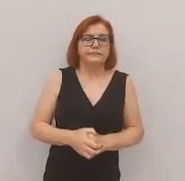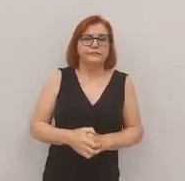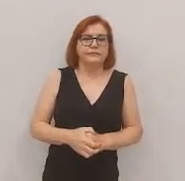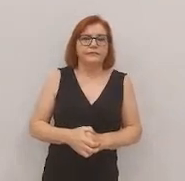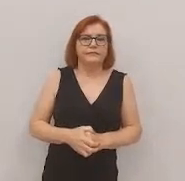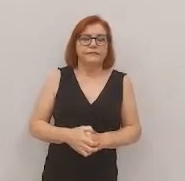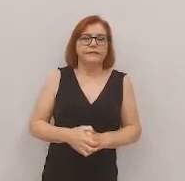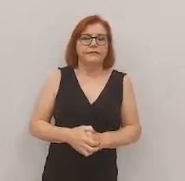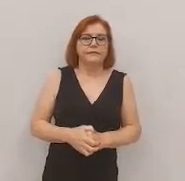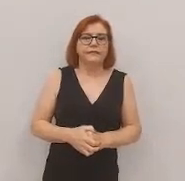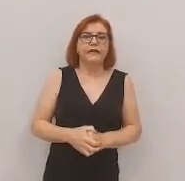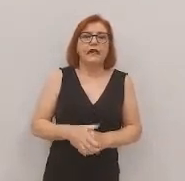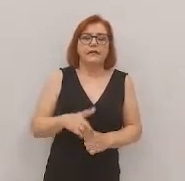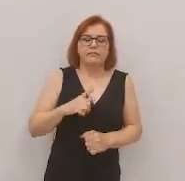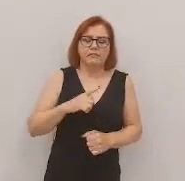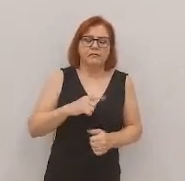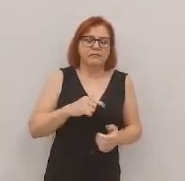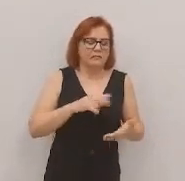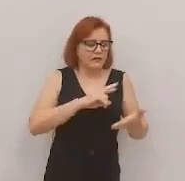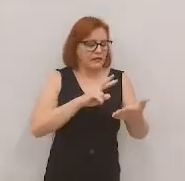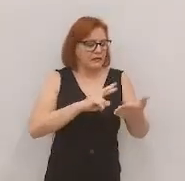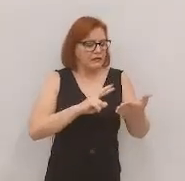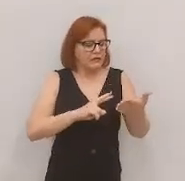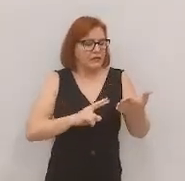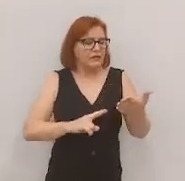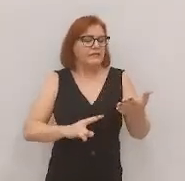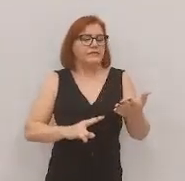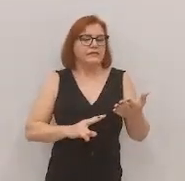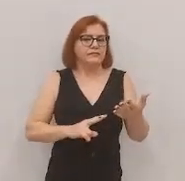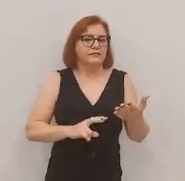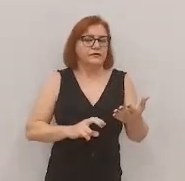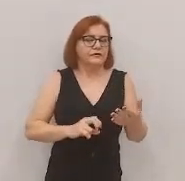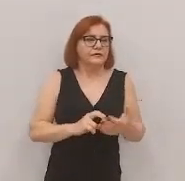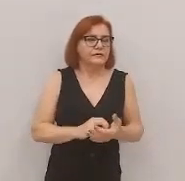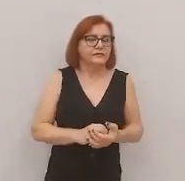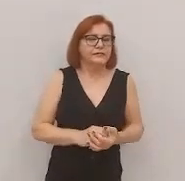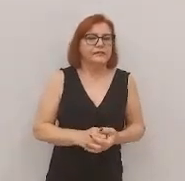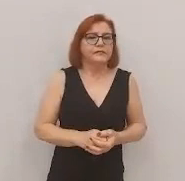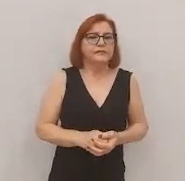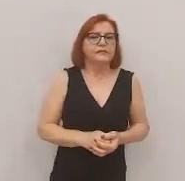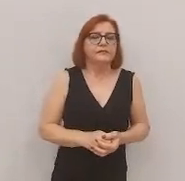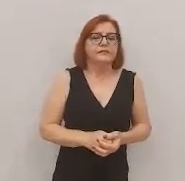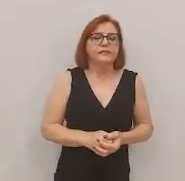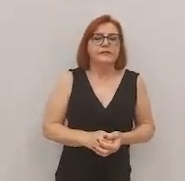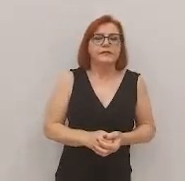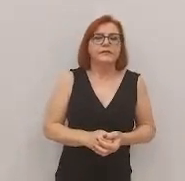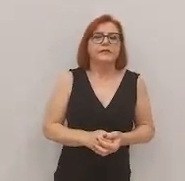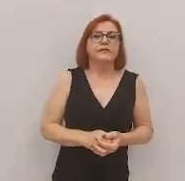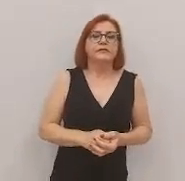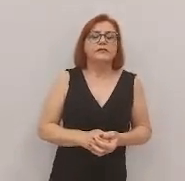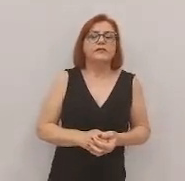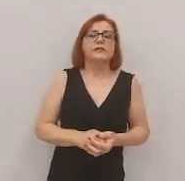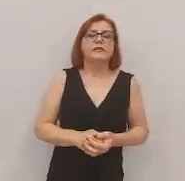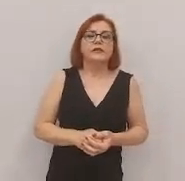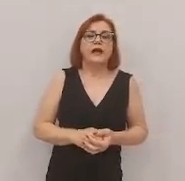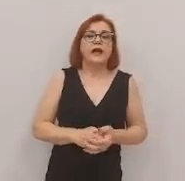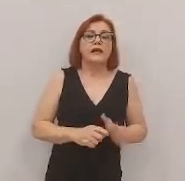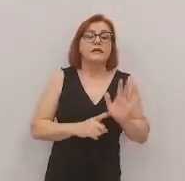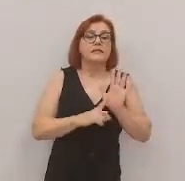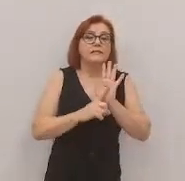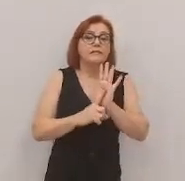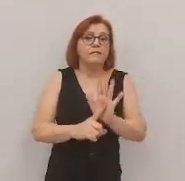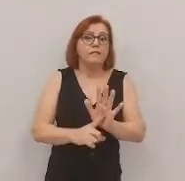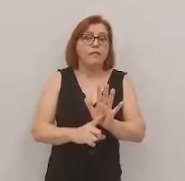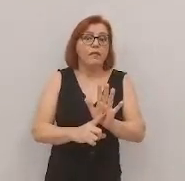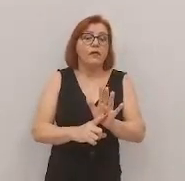várias designações, né, ao longo da Bíblia, principalmente no Novo Testamento, do que era